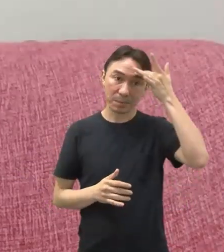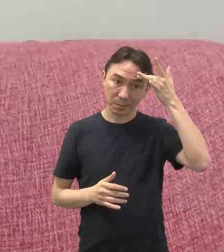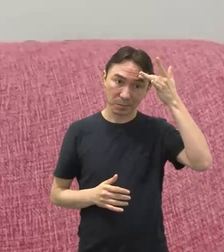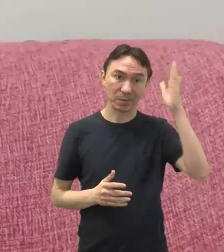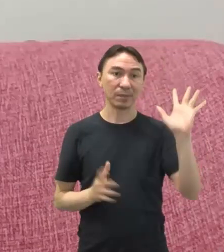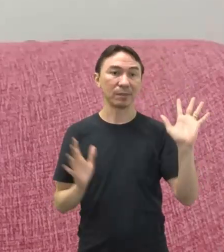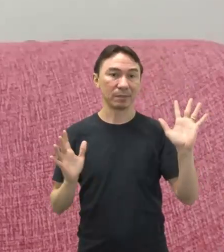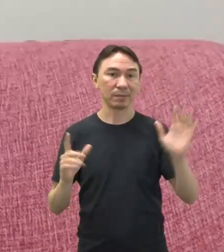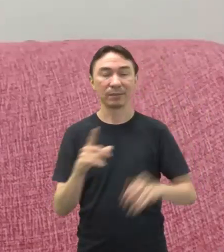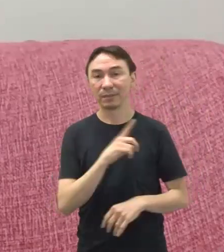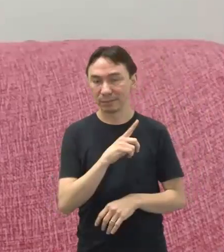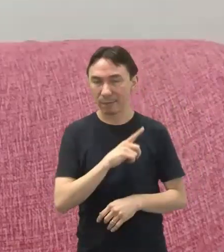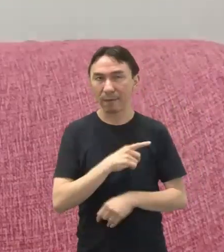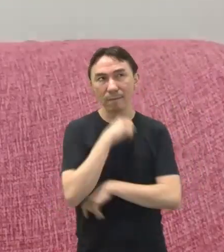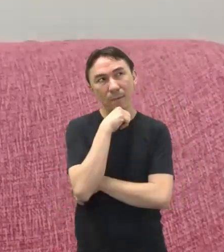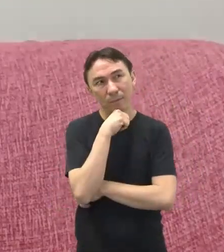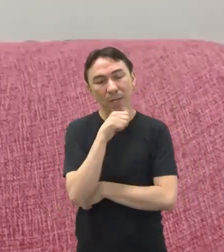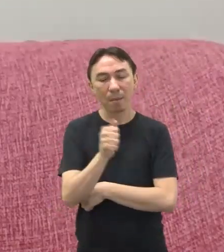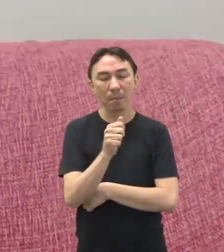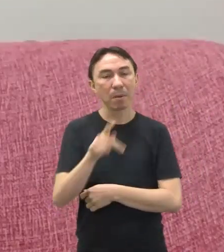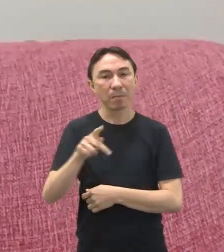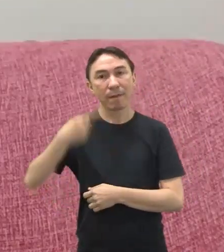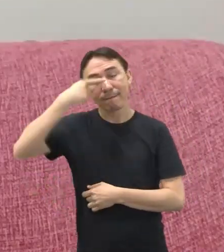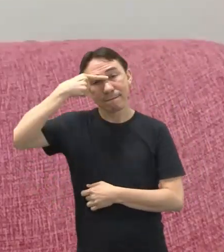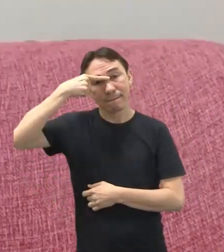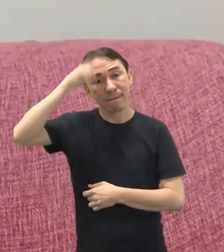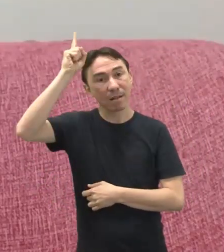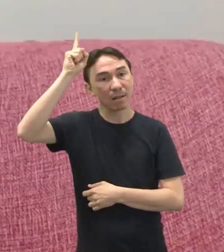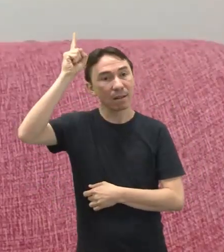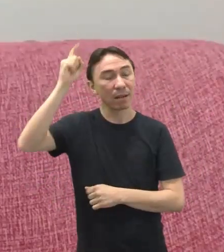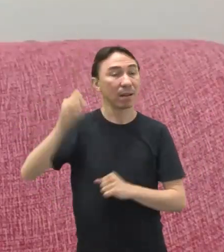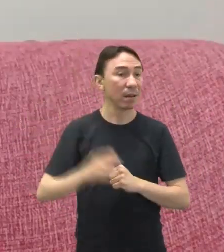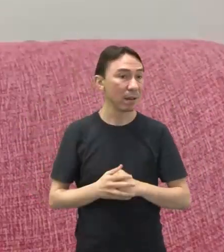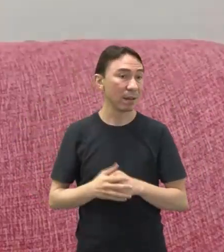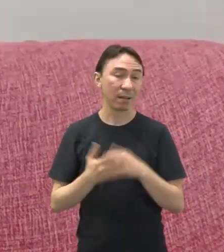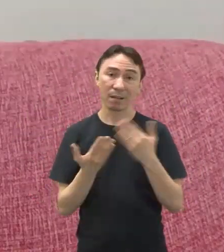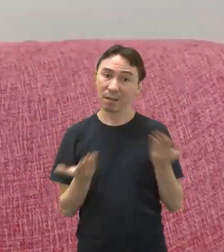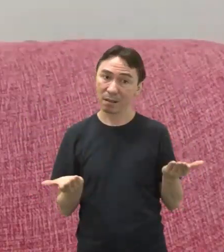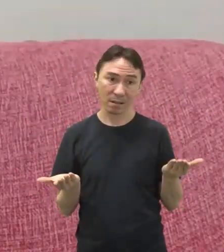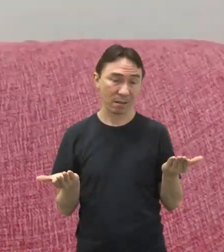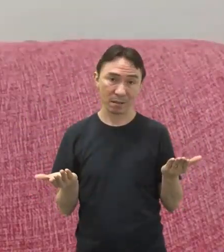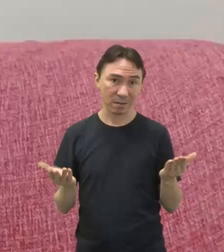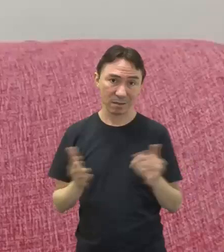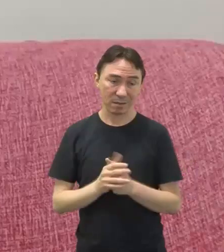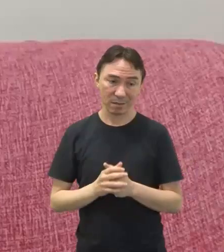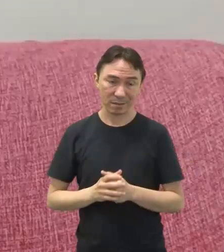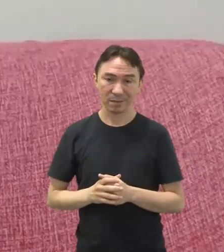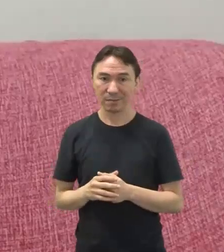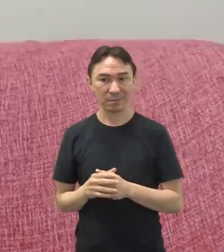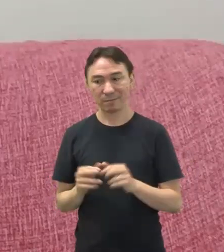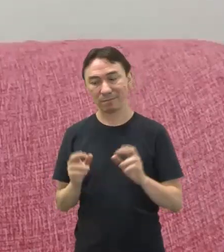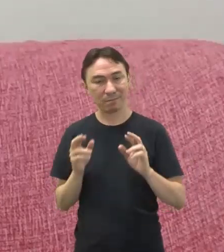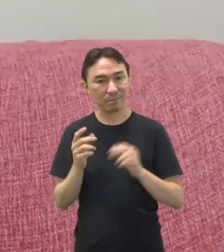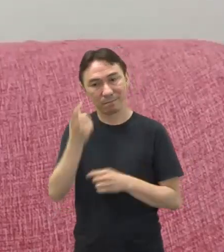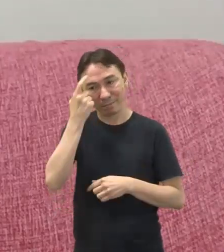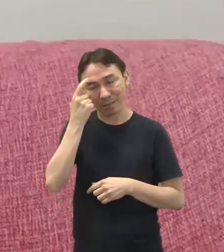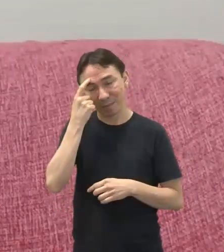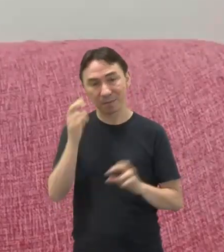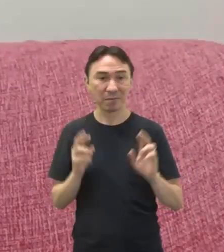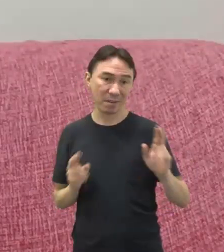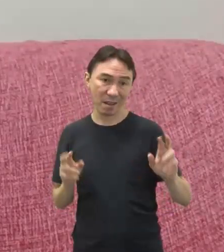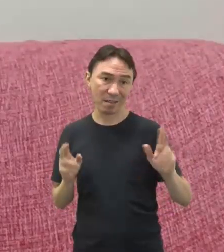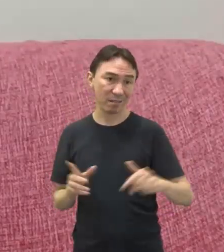inventa um aplicativo ela não tá tendo a mesma intencionalidade que o professor tá tendo para aquela faixa